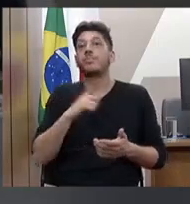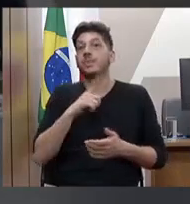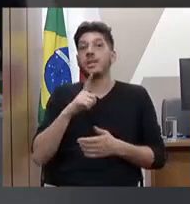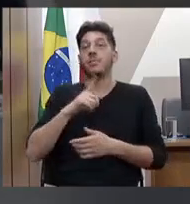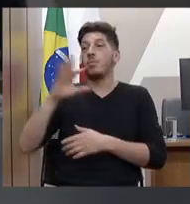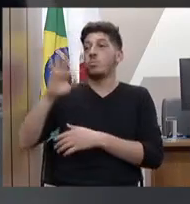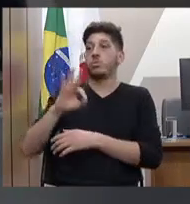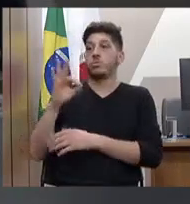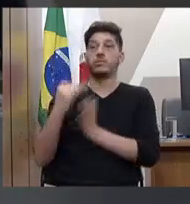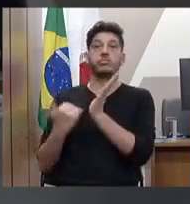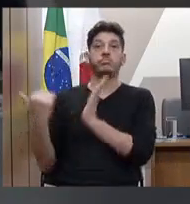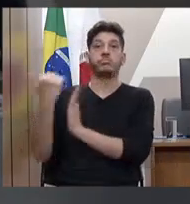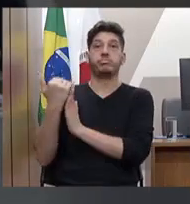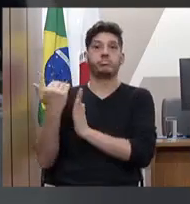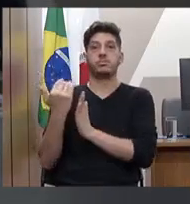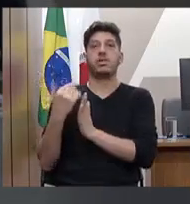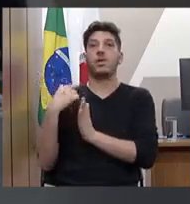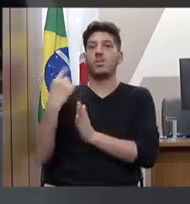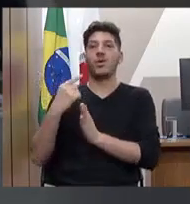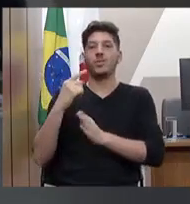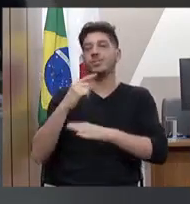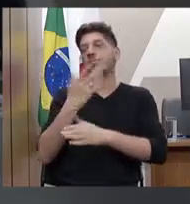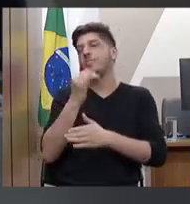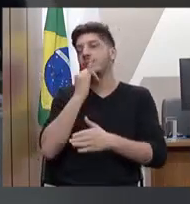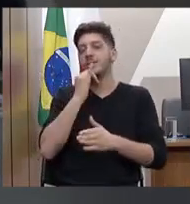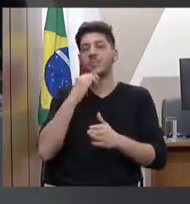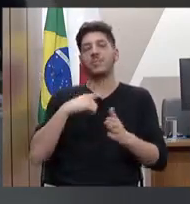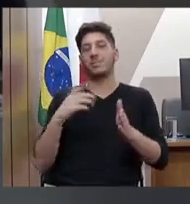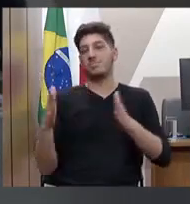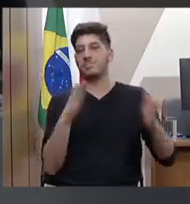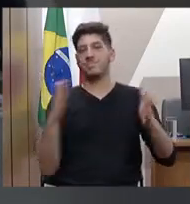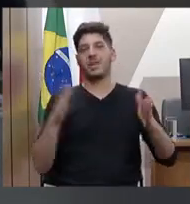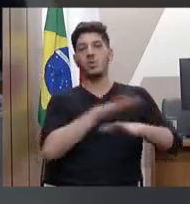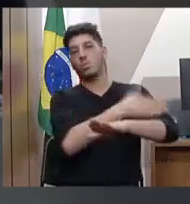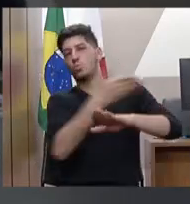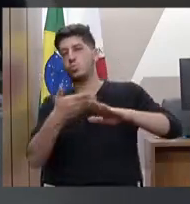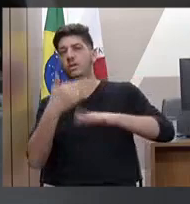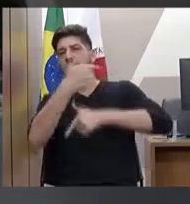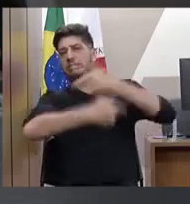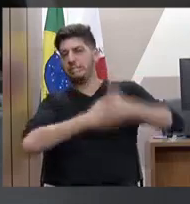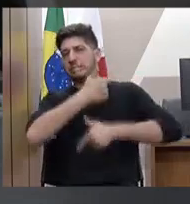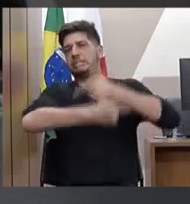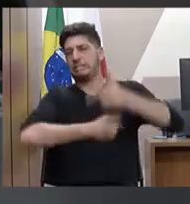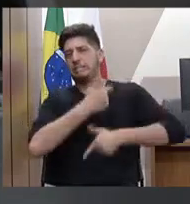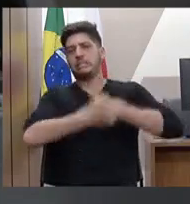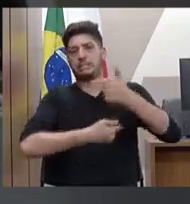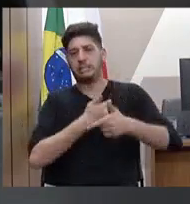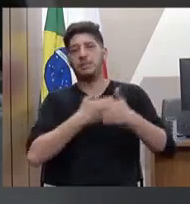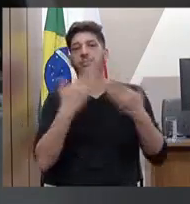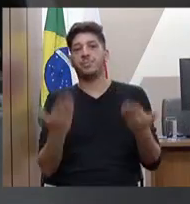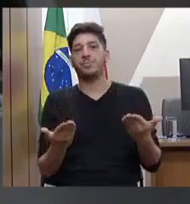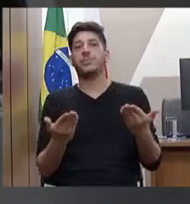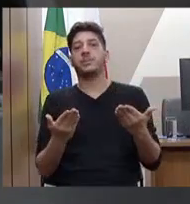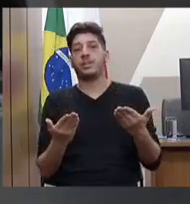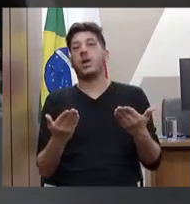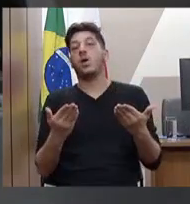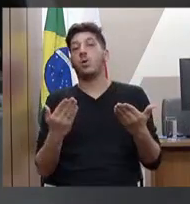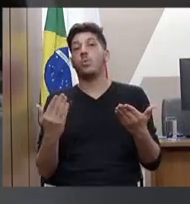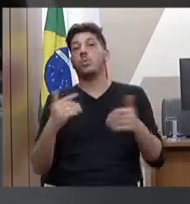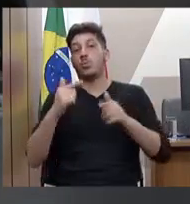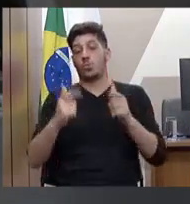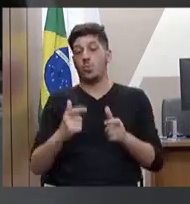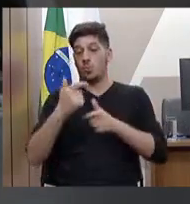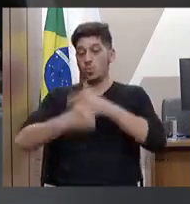elevada do nosso dia se dedicando ao trabalho então a importância de do trabalho ser uma um espaço de construção